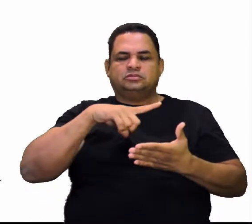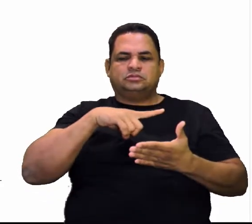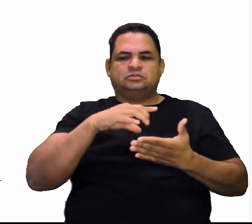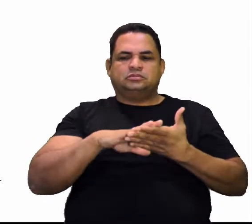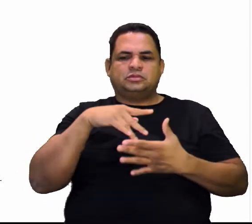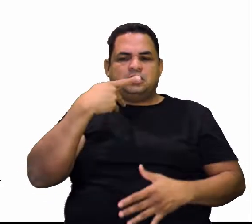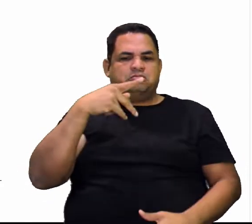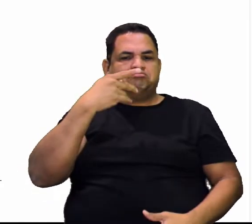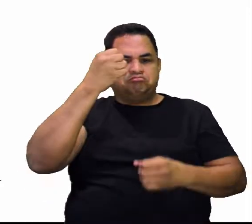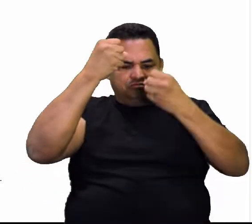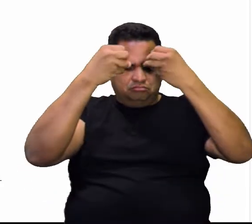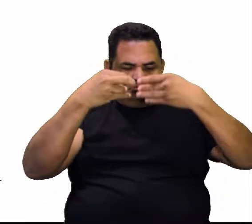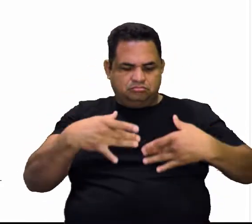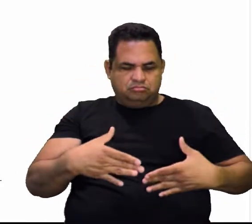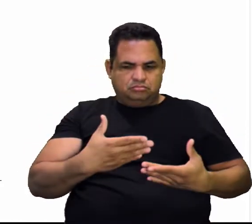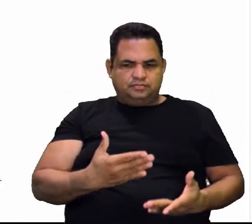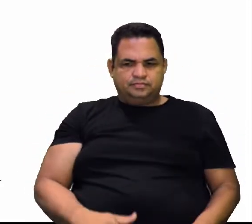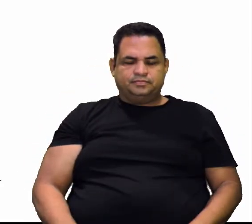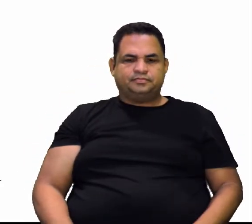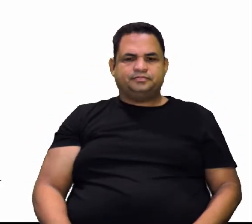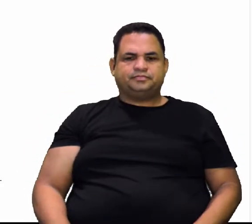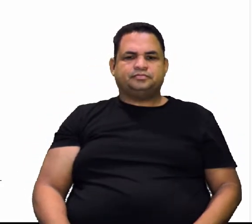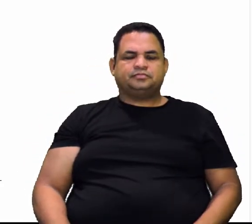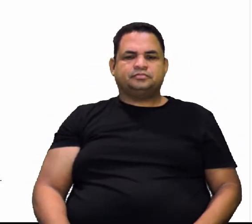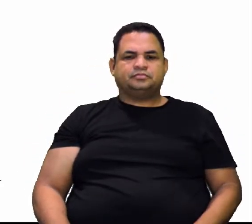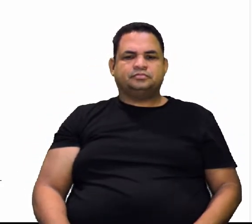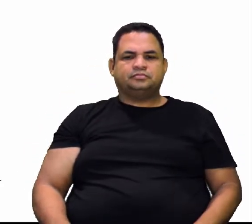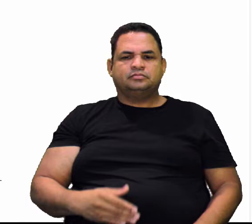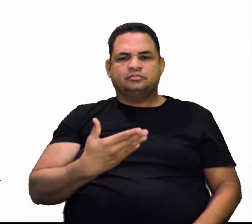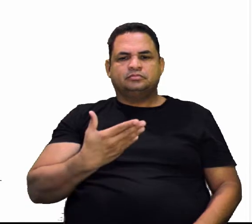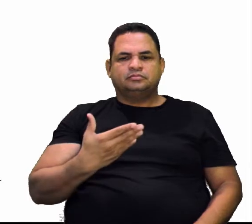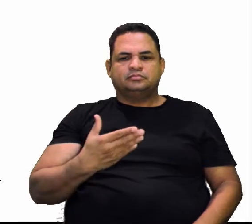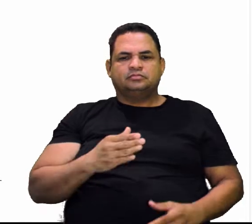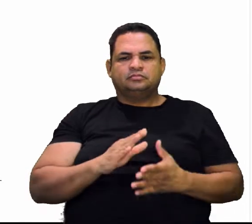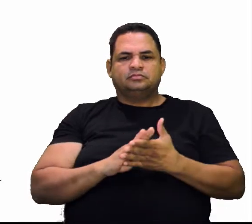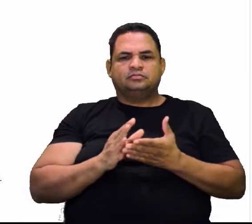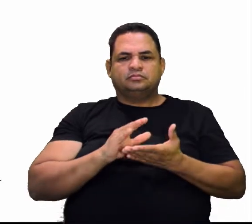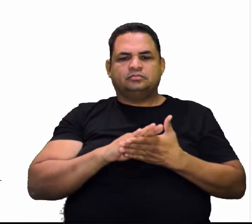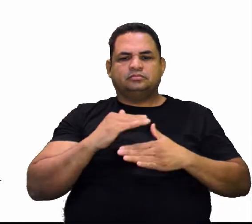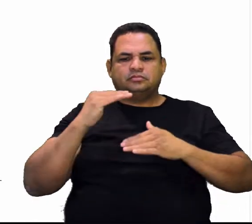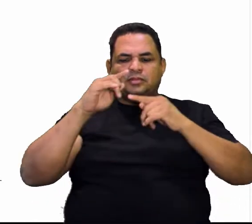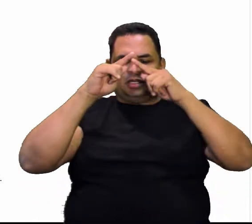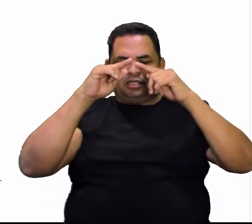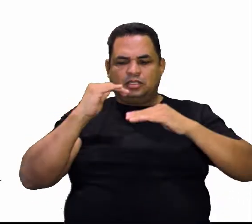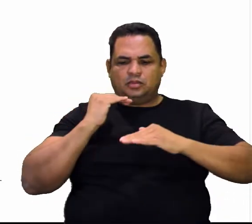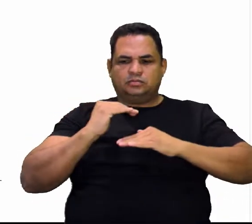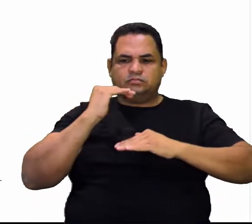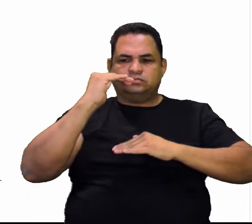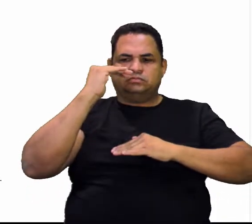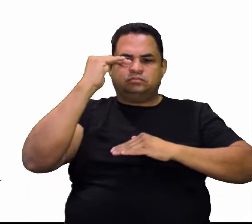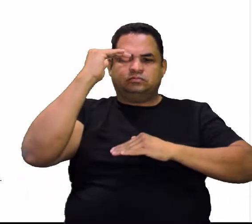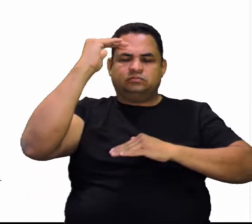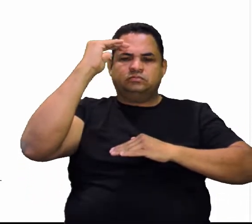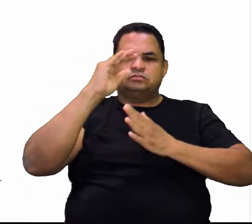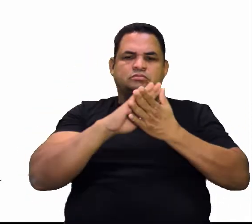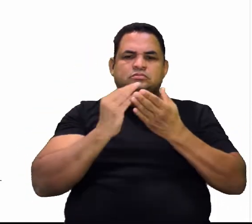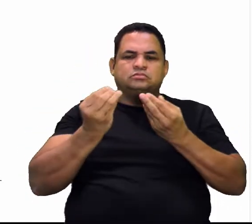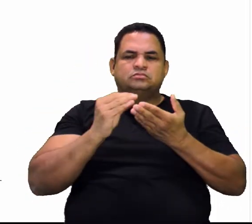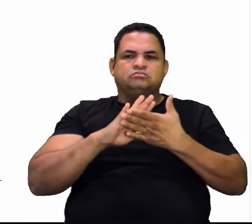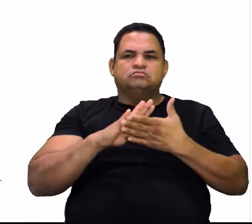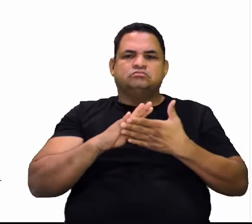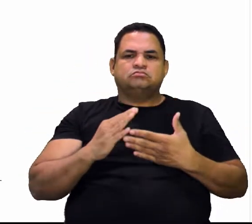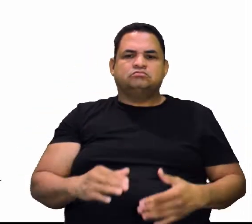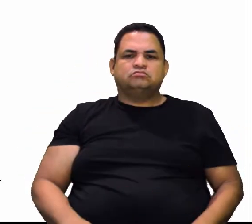atividade, eu acho que fala sobre isso para vocês. Os patrícios eram as camadas mais privilegiadas, era como se